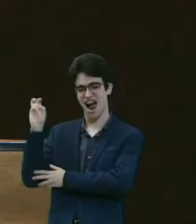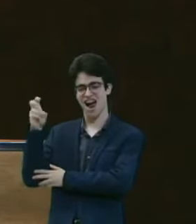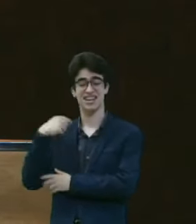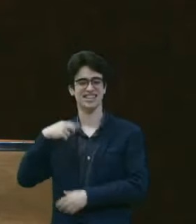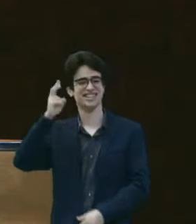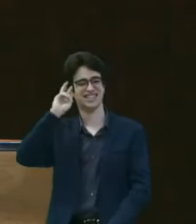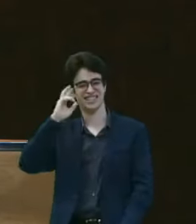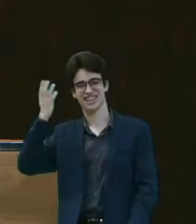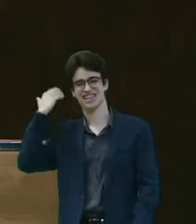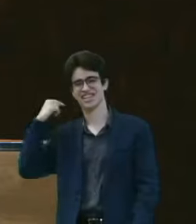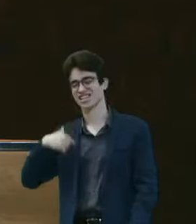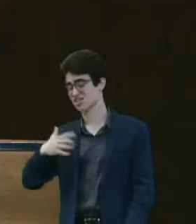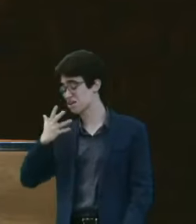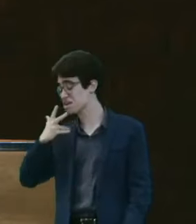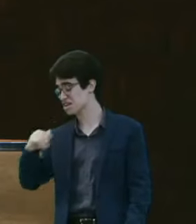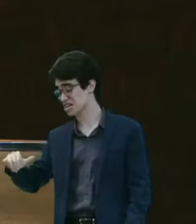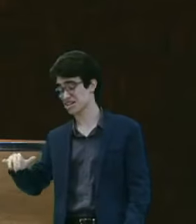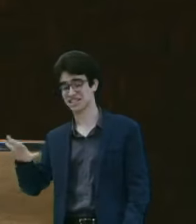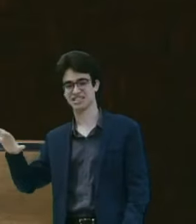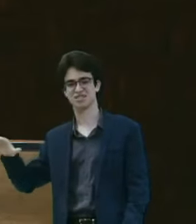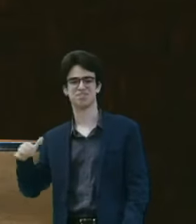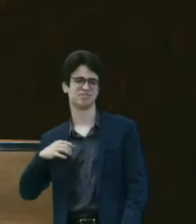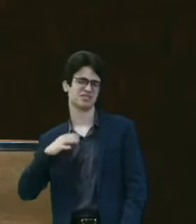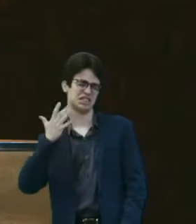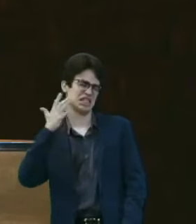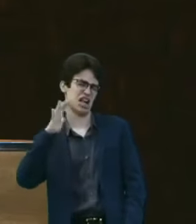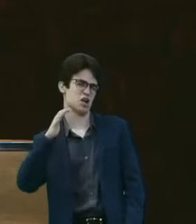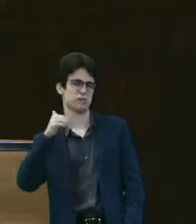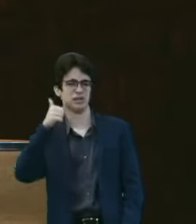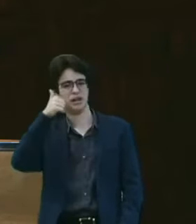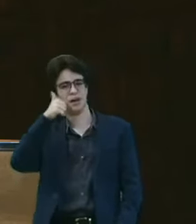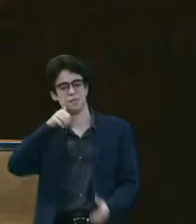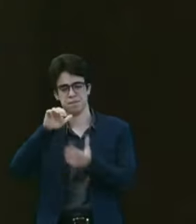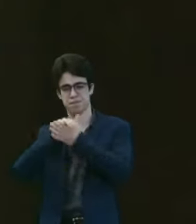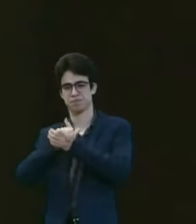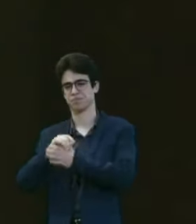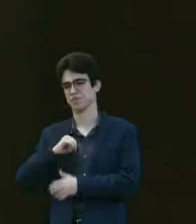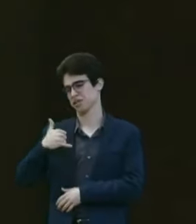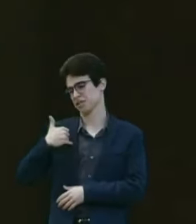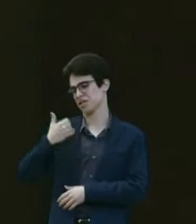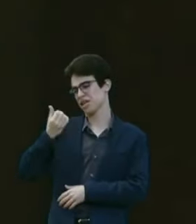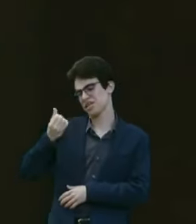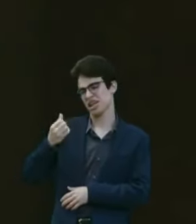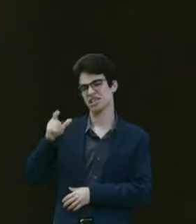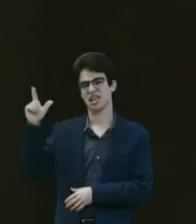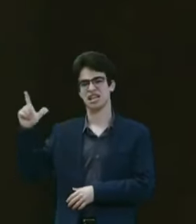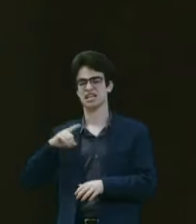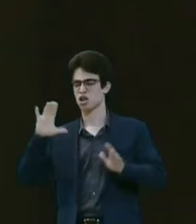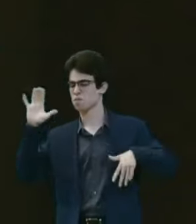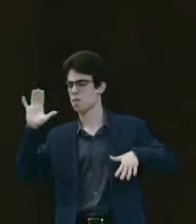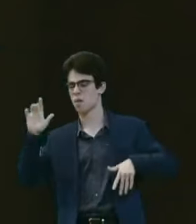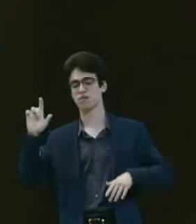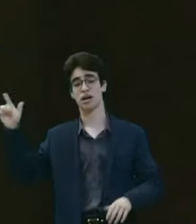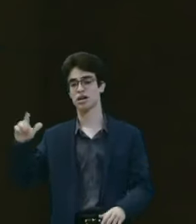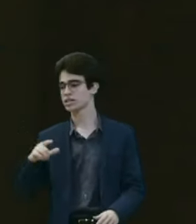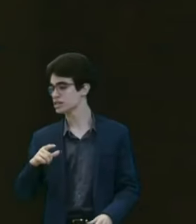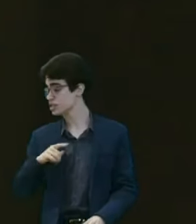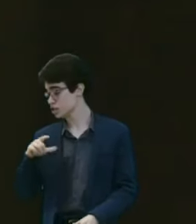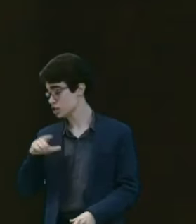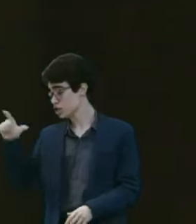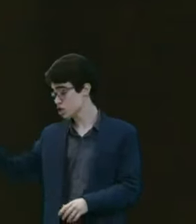Eu lembro, eu era criança, a Kelly devia ter uns 6 anos, minha irmã, estava numa casa de praia, ela falou, tem uma cobra na